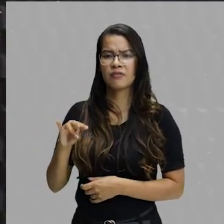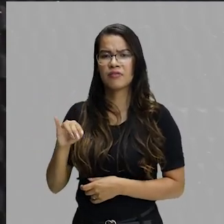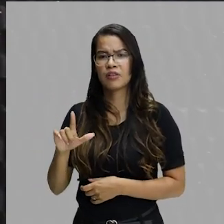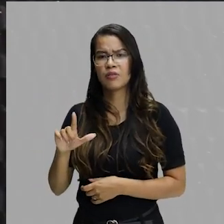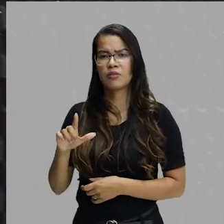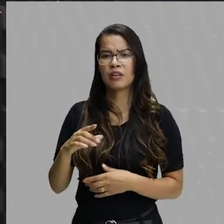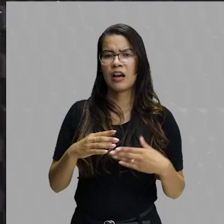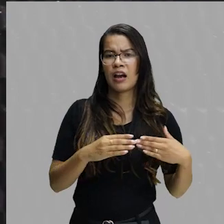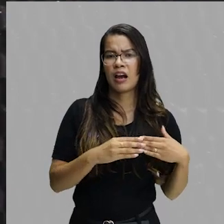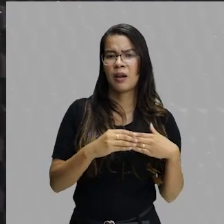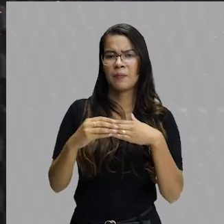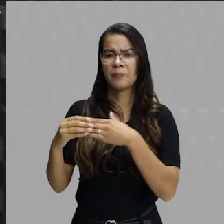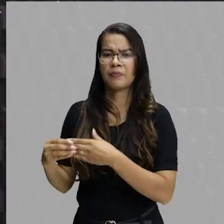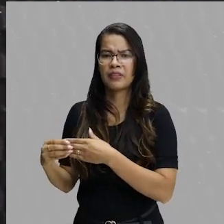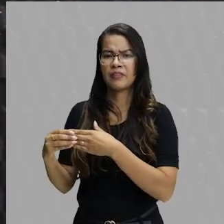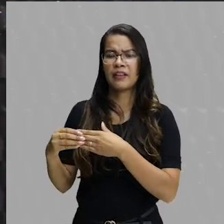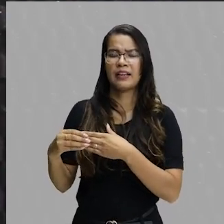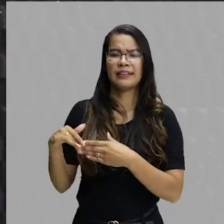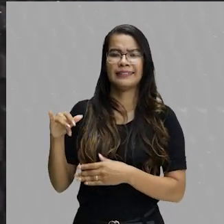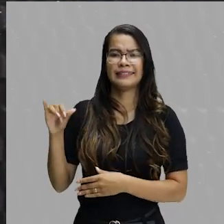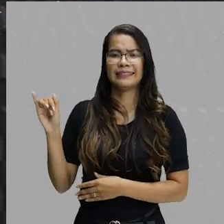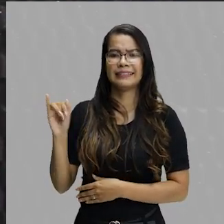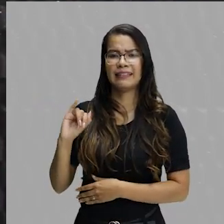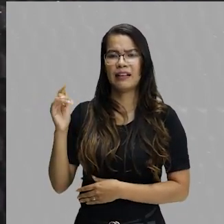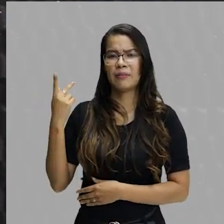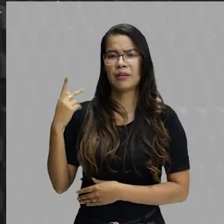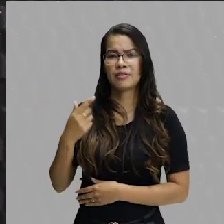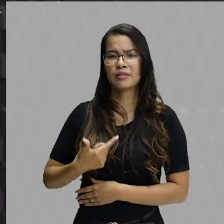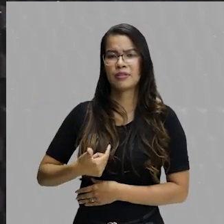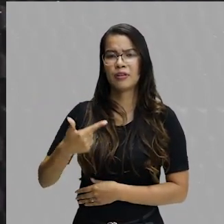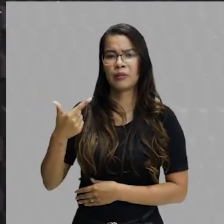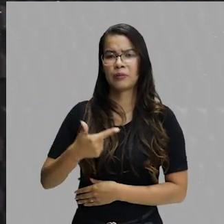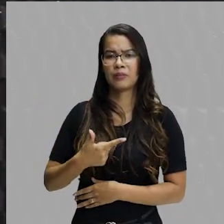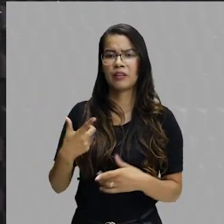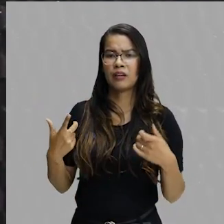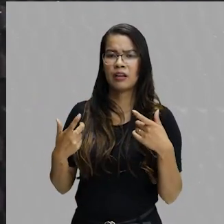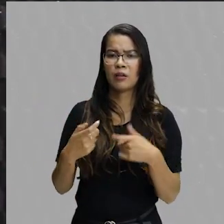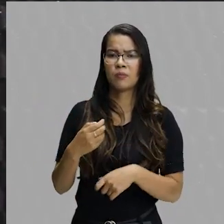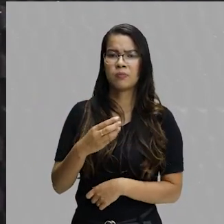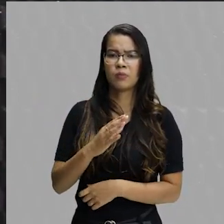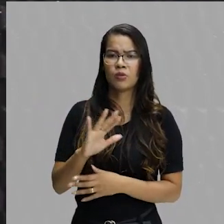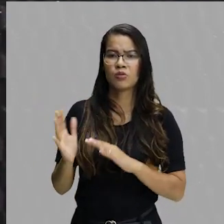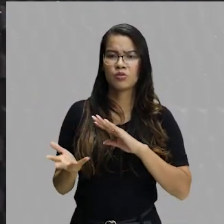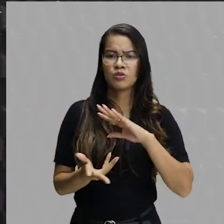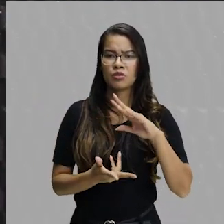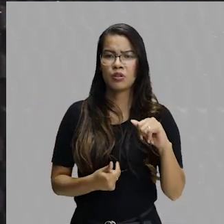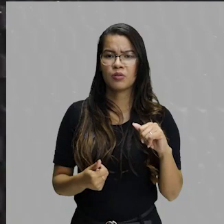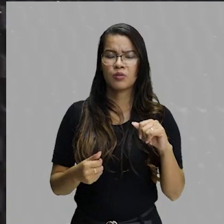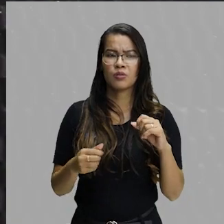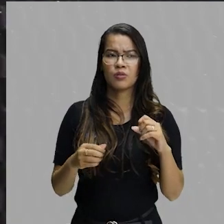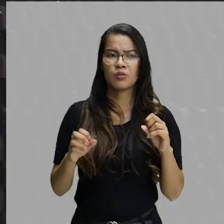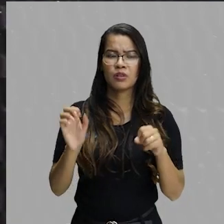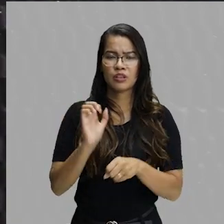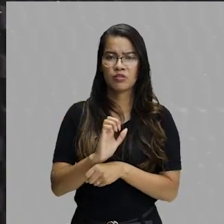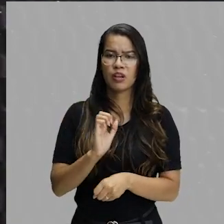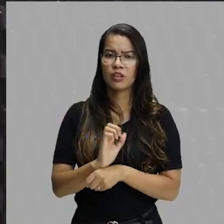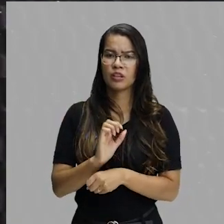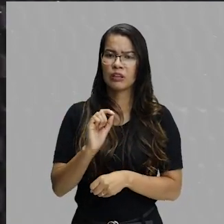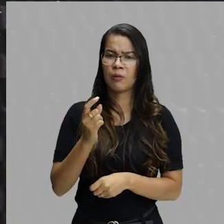Mundial, literalmente falando, e um Estado que assumiu uma característica antissemita, que